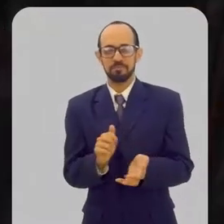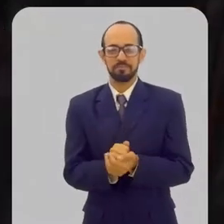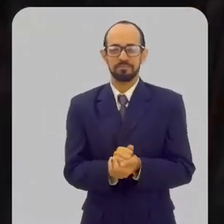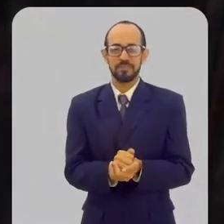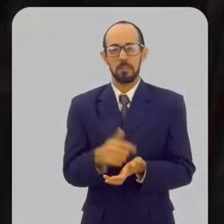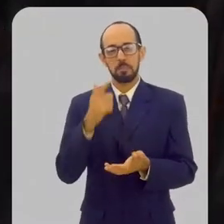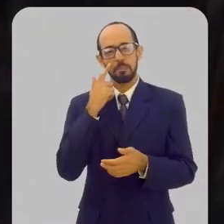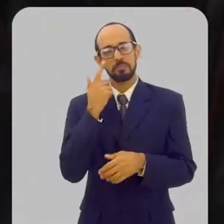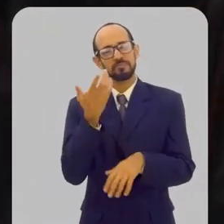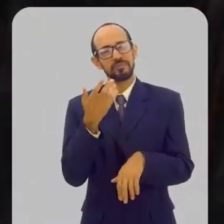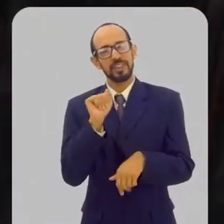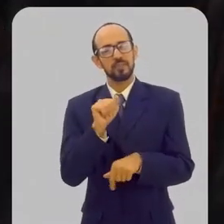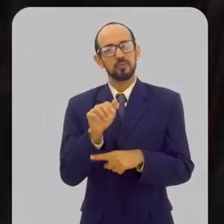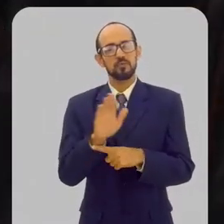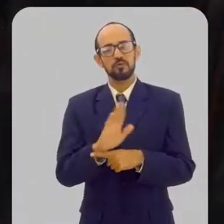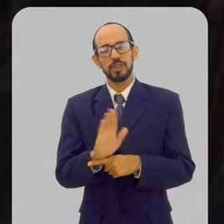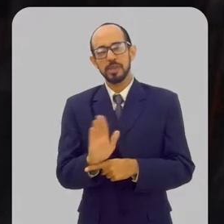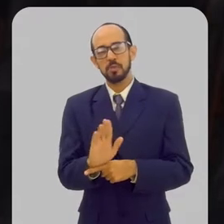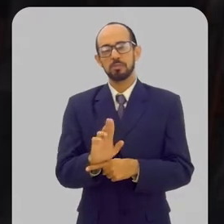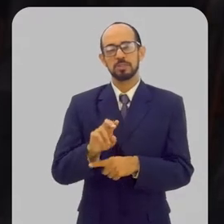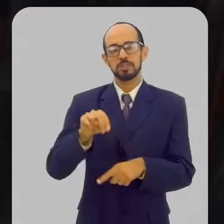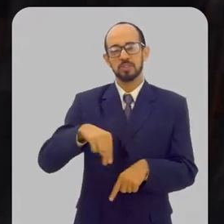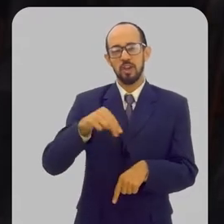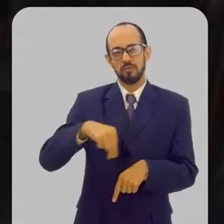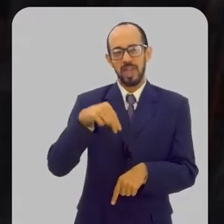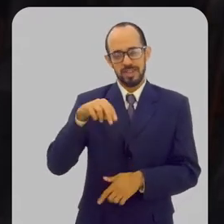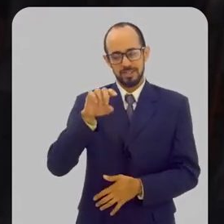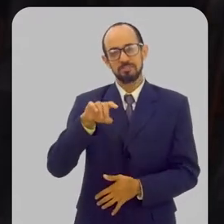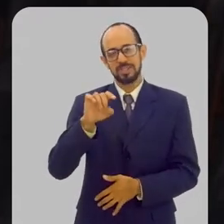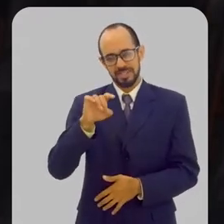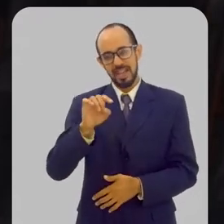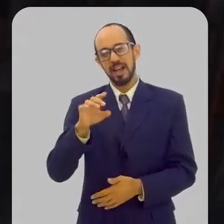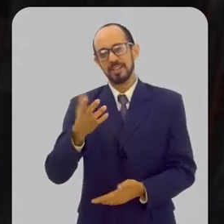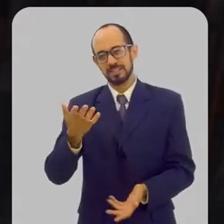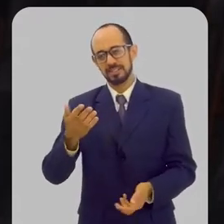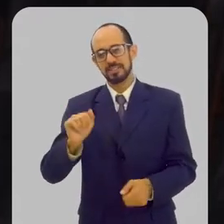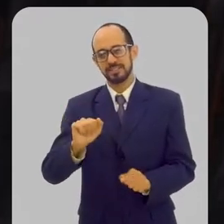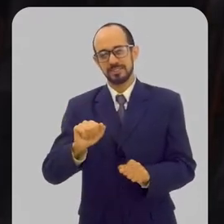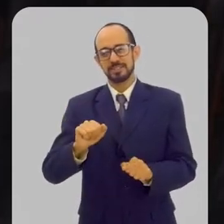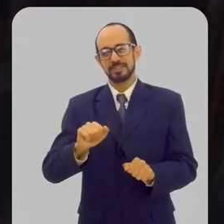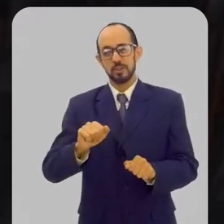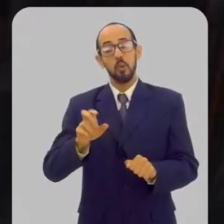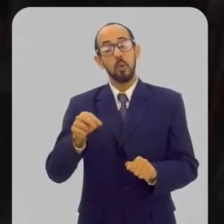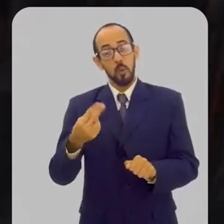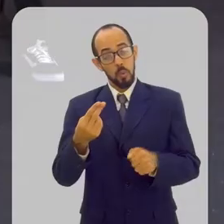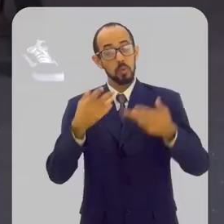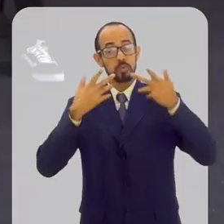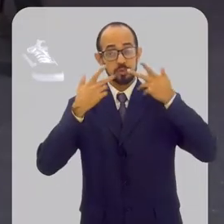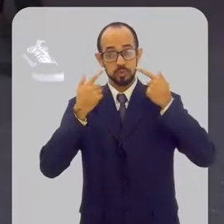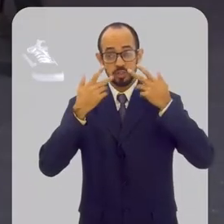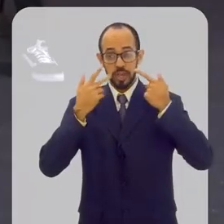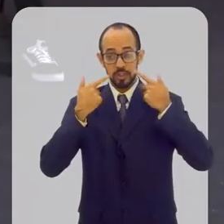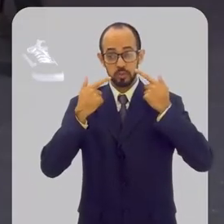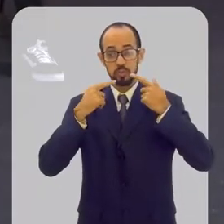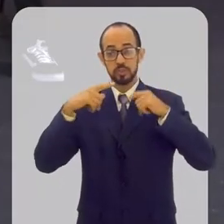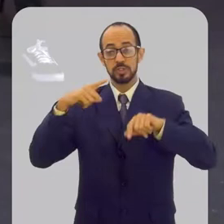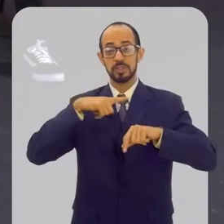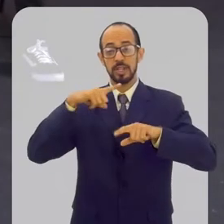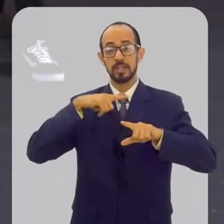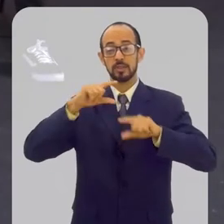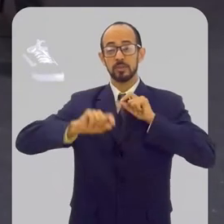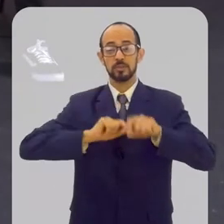alguns filmes, algumas novelas especiais, mesmo teatro,